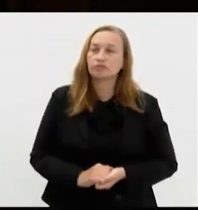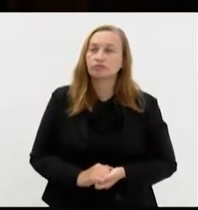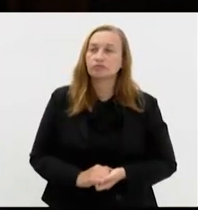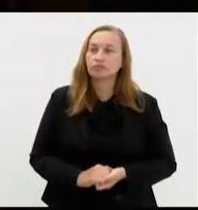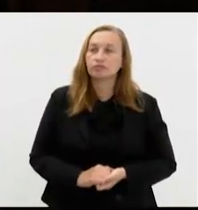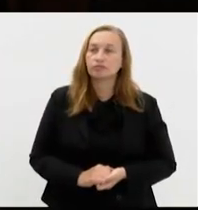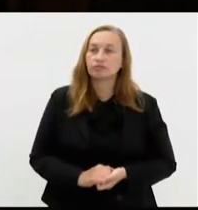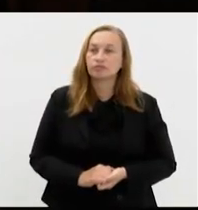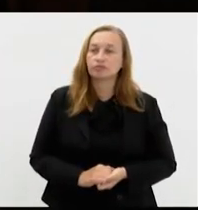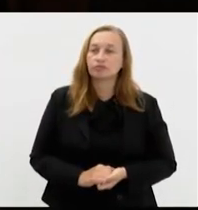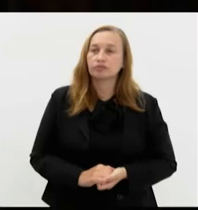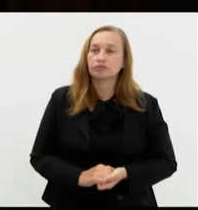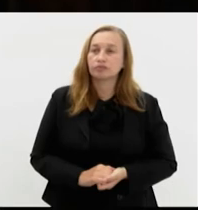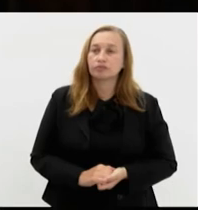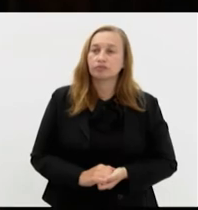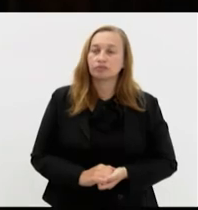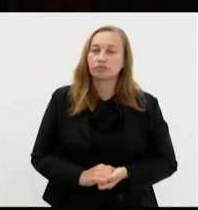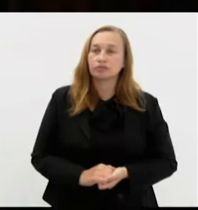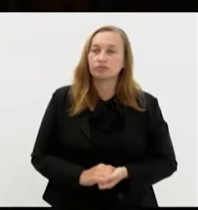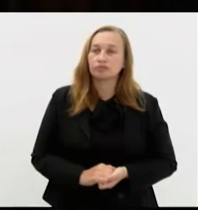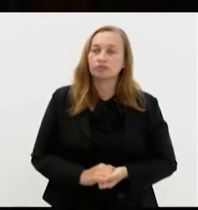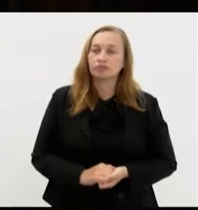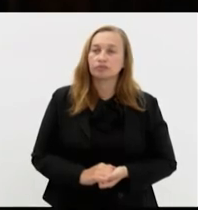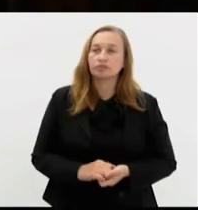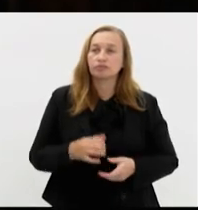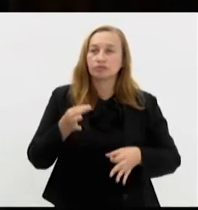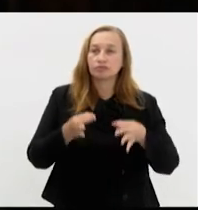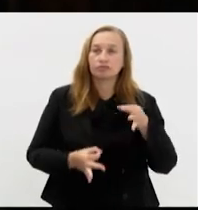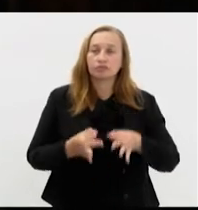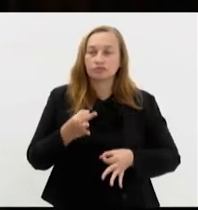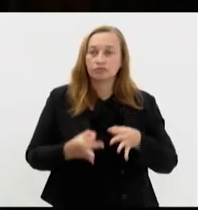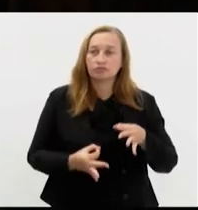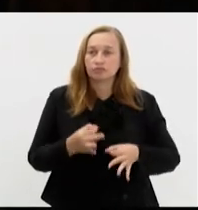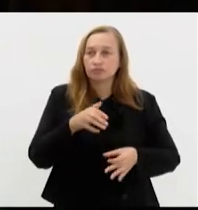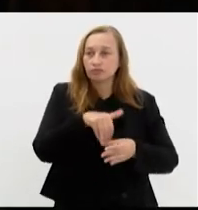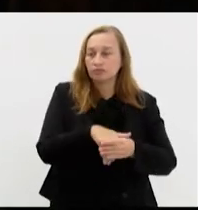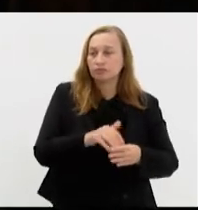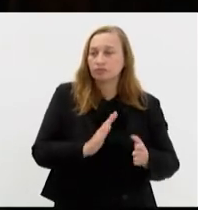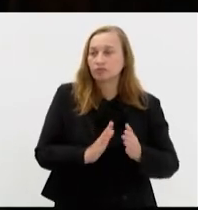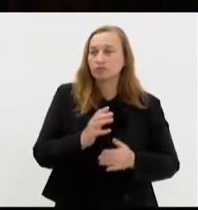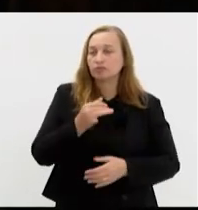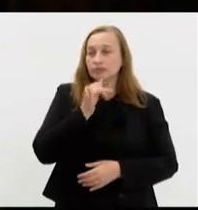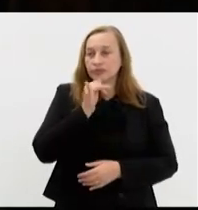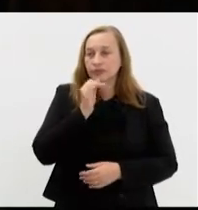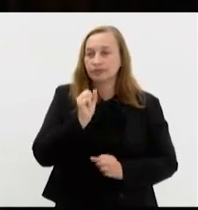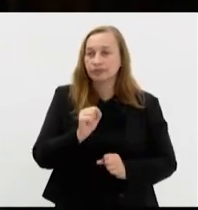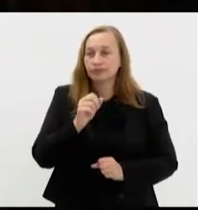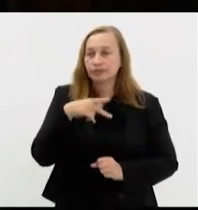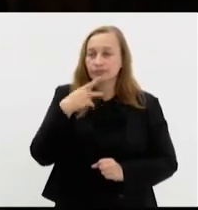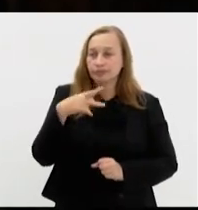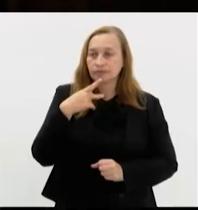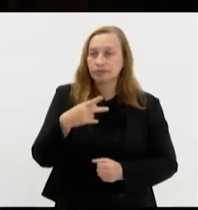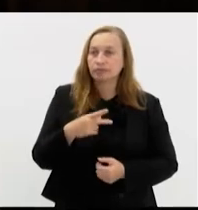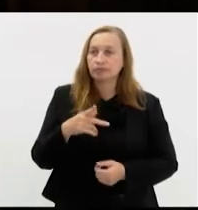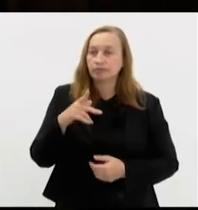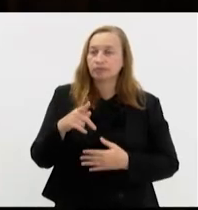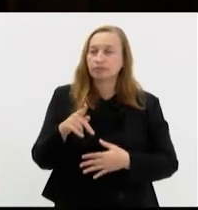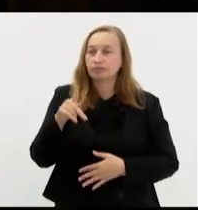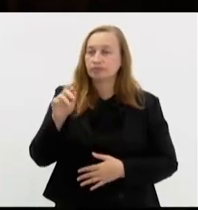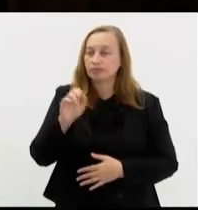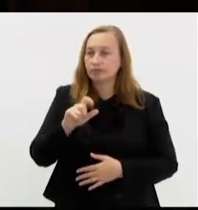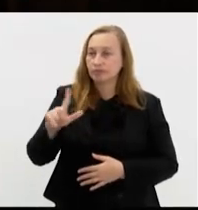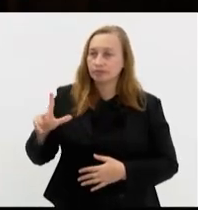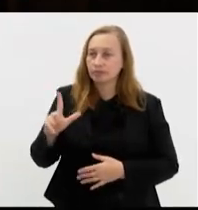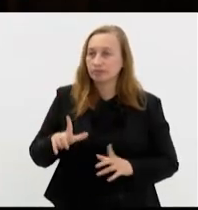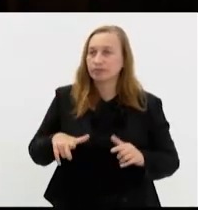hoje é é a justiça eleitoral por exemplo eu posso citar aqui a atuação o nosso painel aqui é sobre